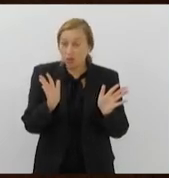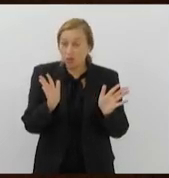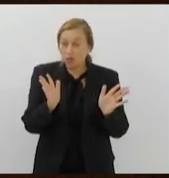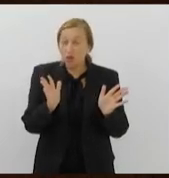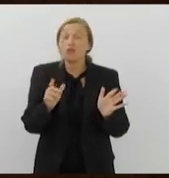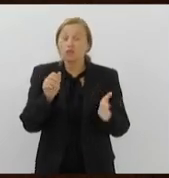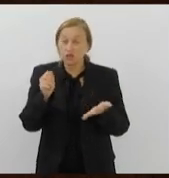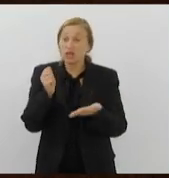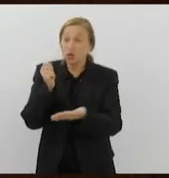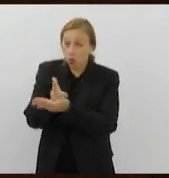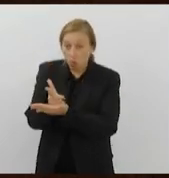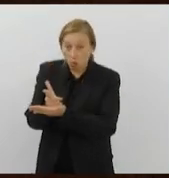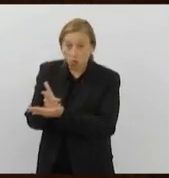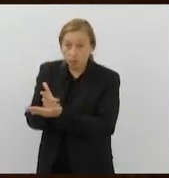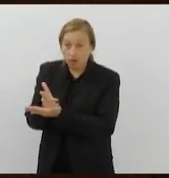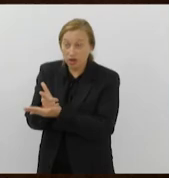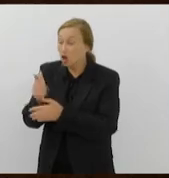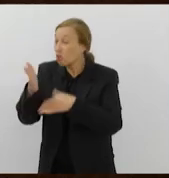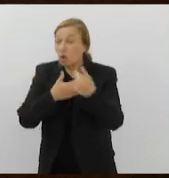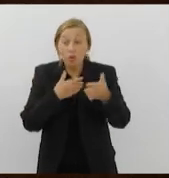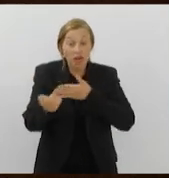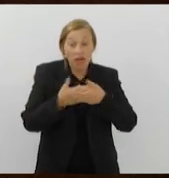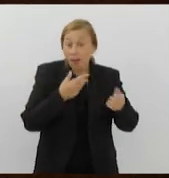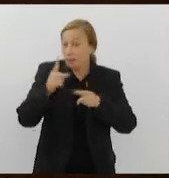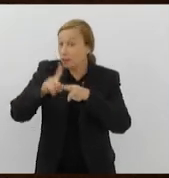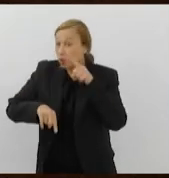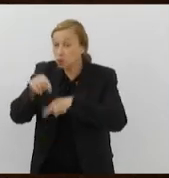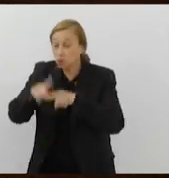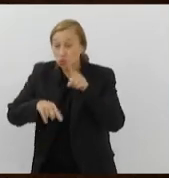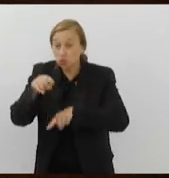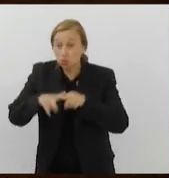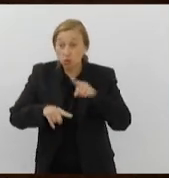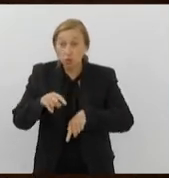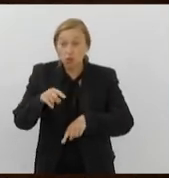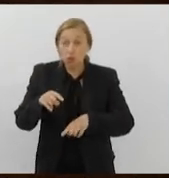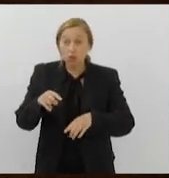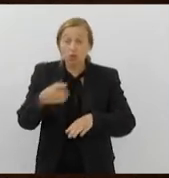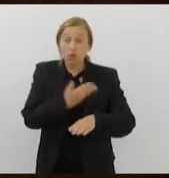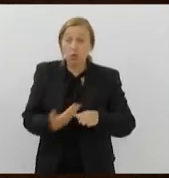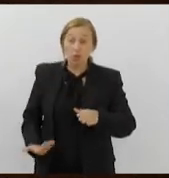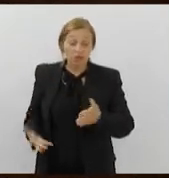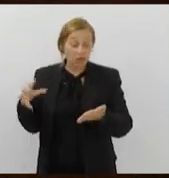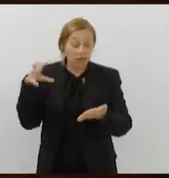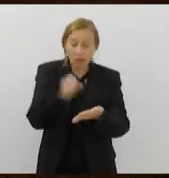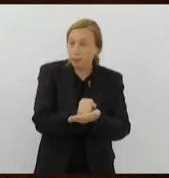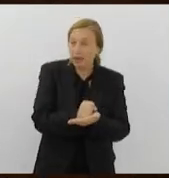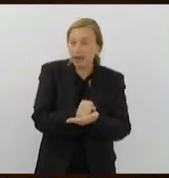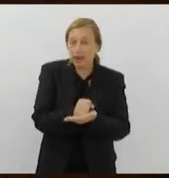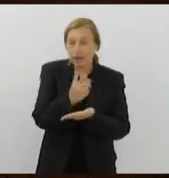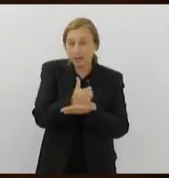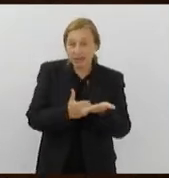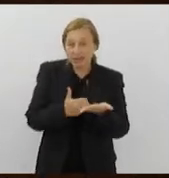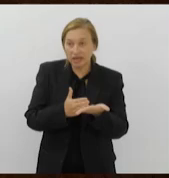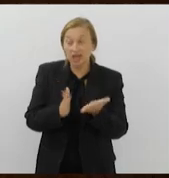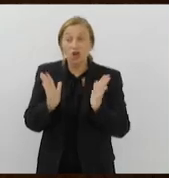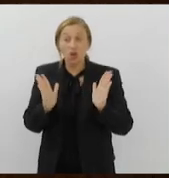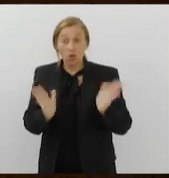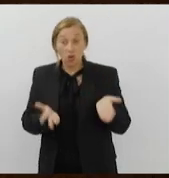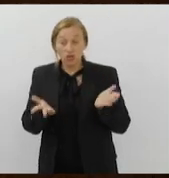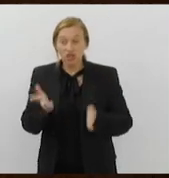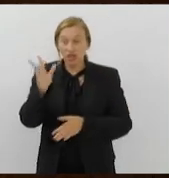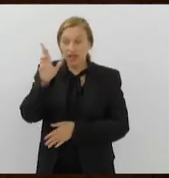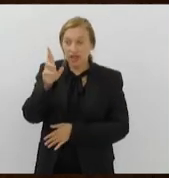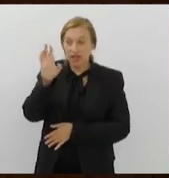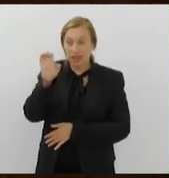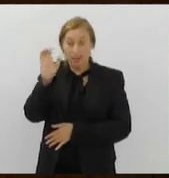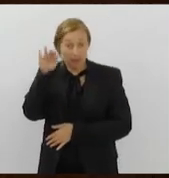alfinete, está sendo taxado. Está sendo taxado. Agora, a nossa homenageada de hoje, a Rebeca Andrade,